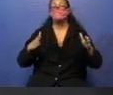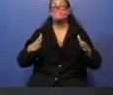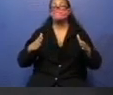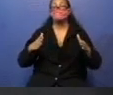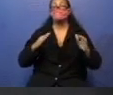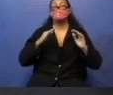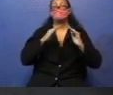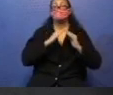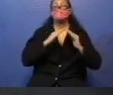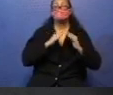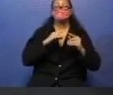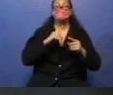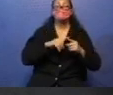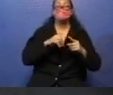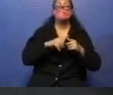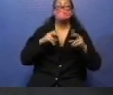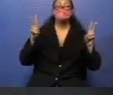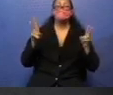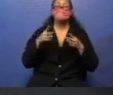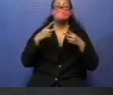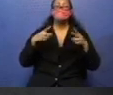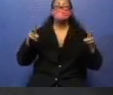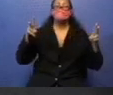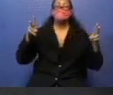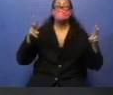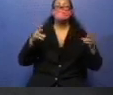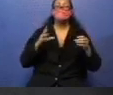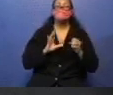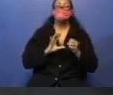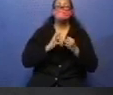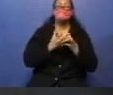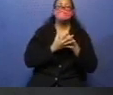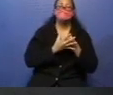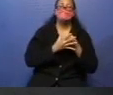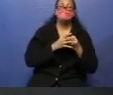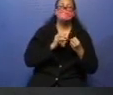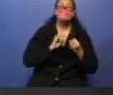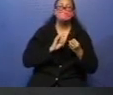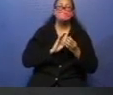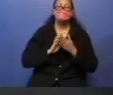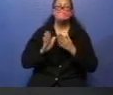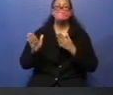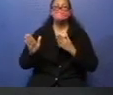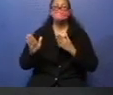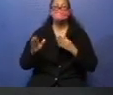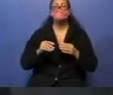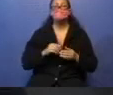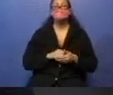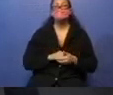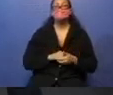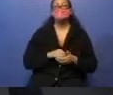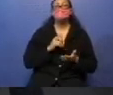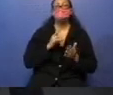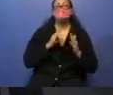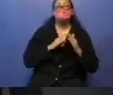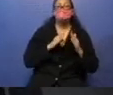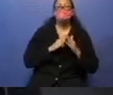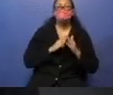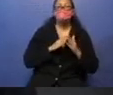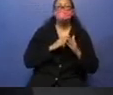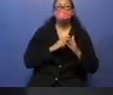o vírus embora. Então a casa tem que estar bem, tem que estar limpinha e sempre aberta, tá? Então são os